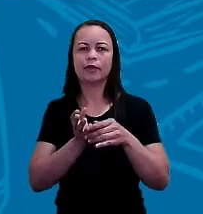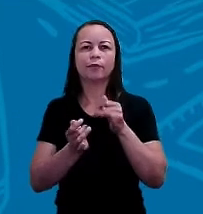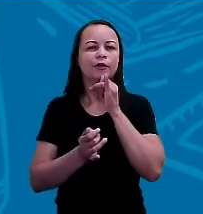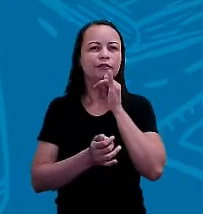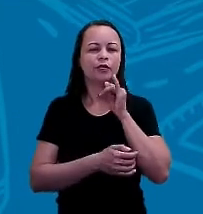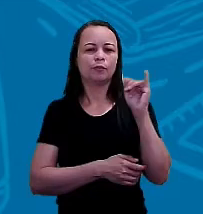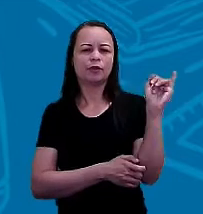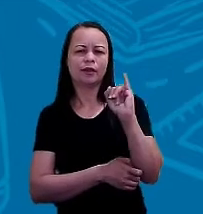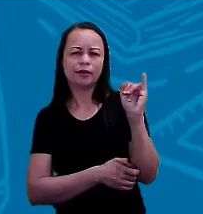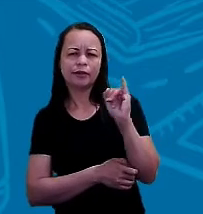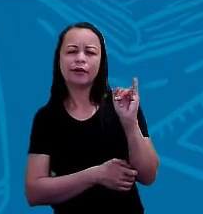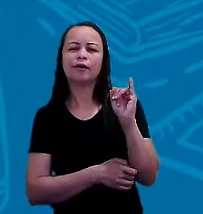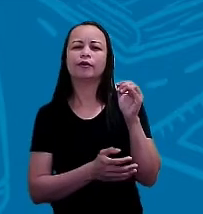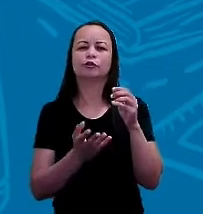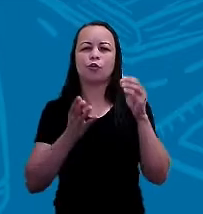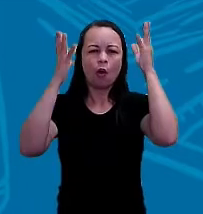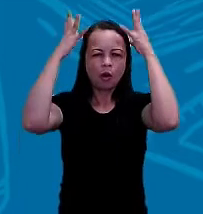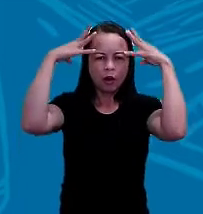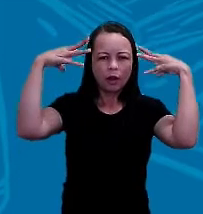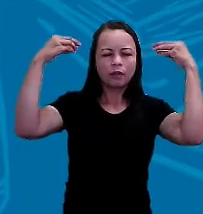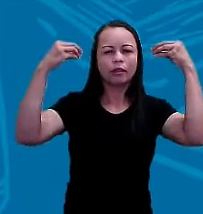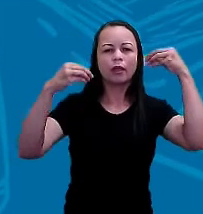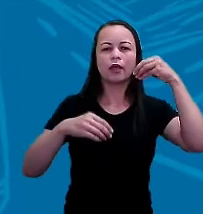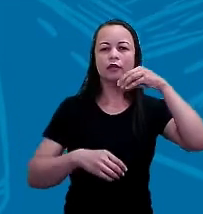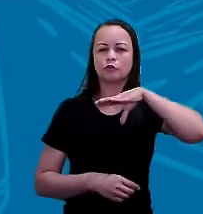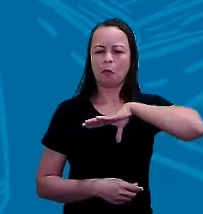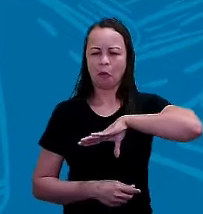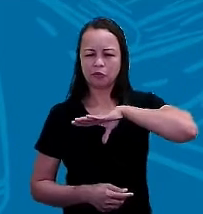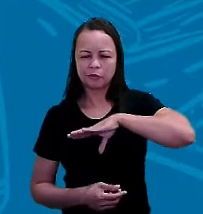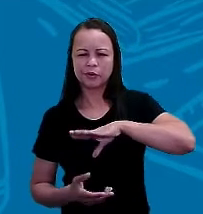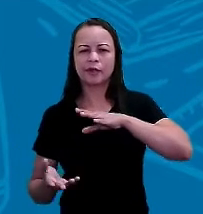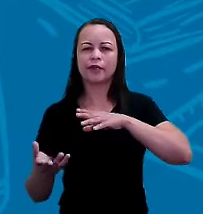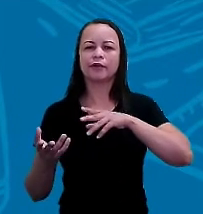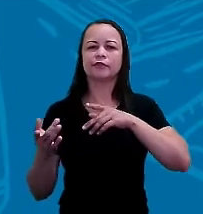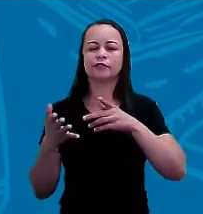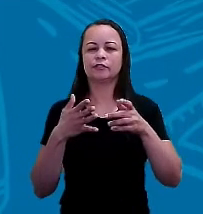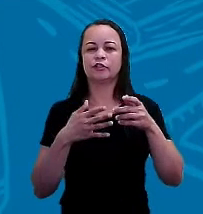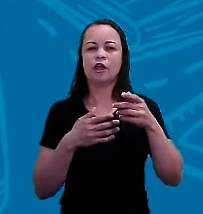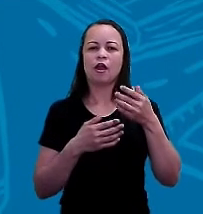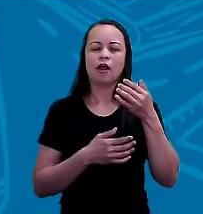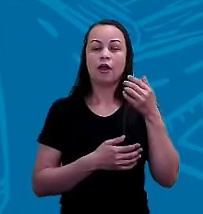italianos, holandeses, portugueses, franceses, não é?